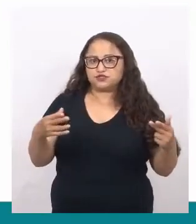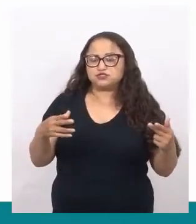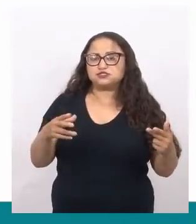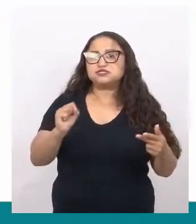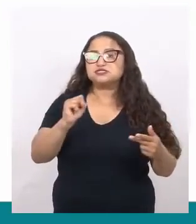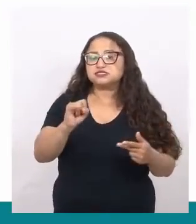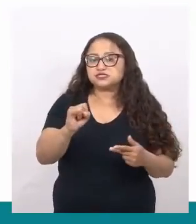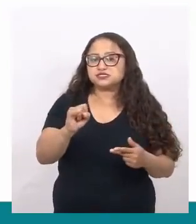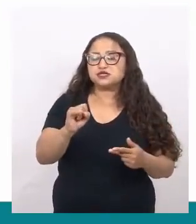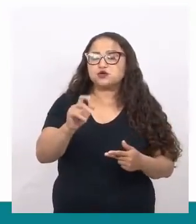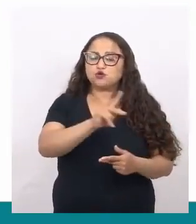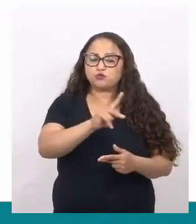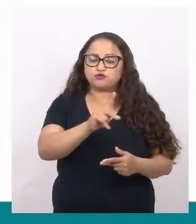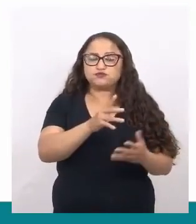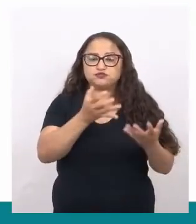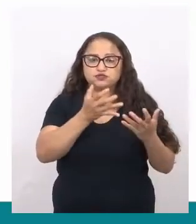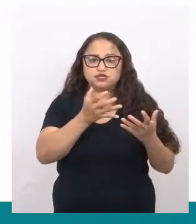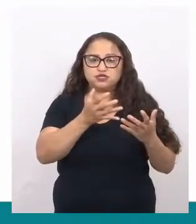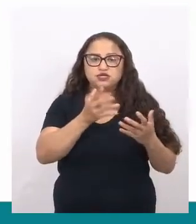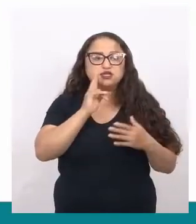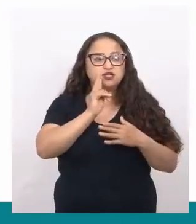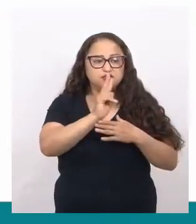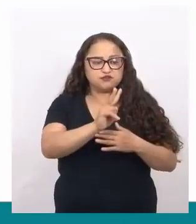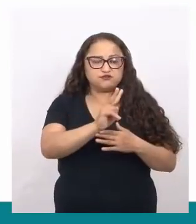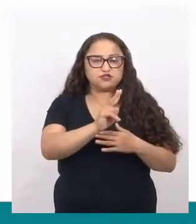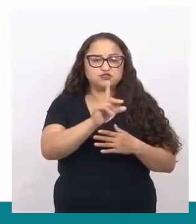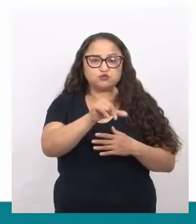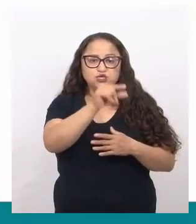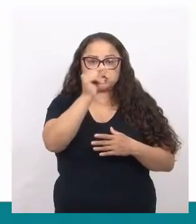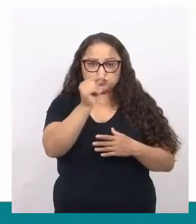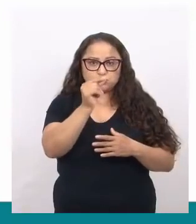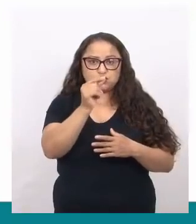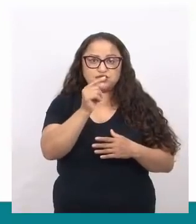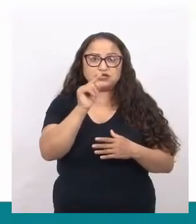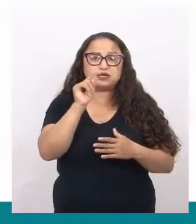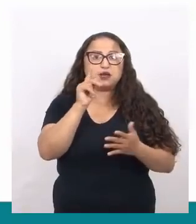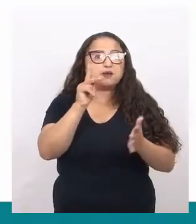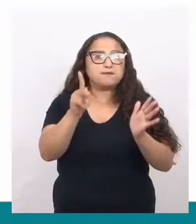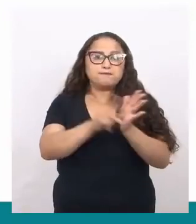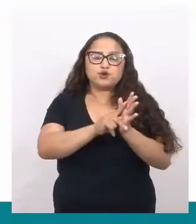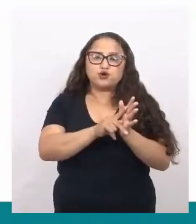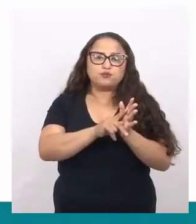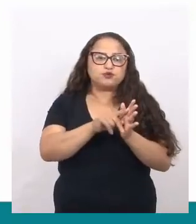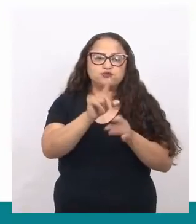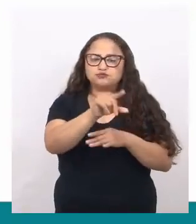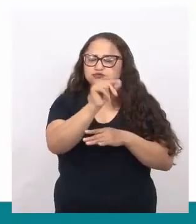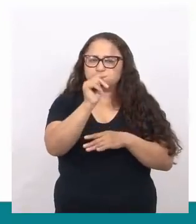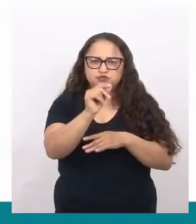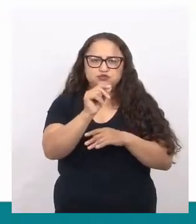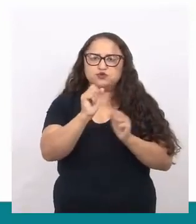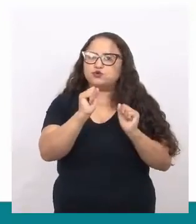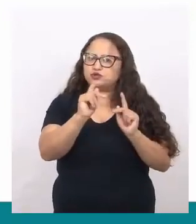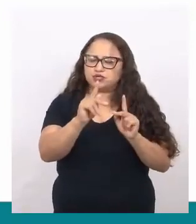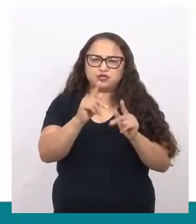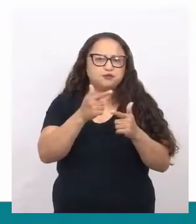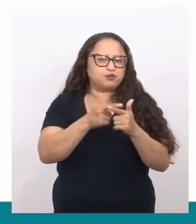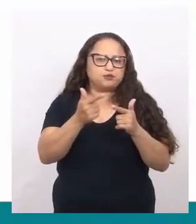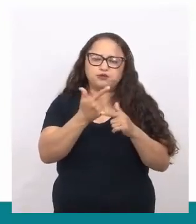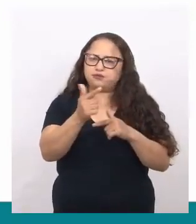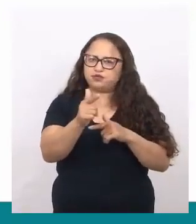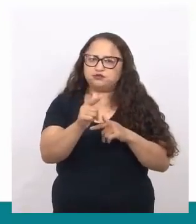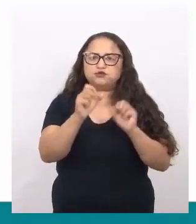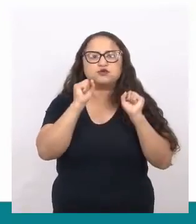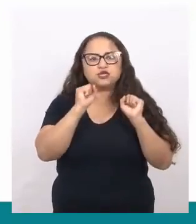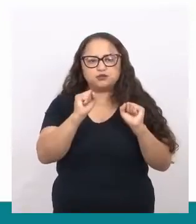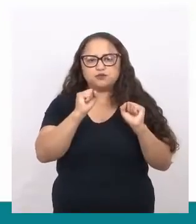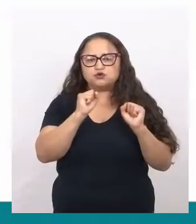resolver manifestar interesse, ele visualiza uma opção que não foi selecionada aqui, não tem problema. Ele pode selecionar, ele pode manifestar